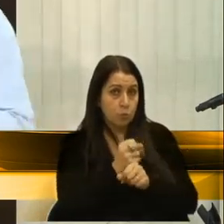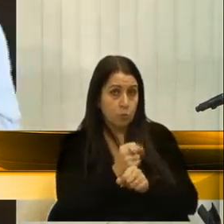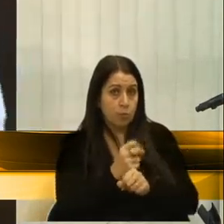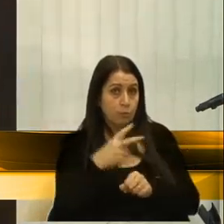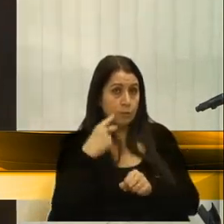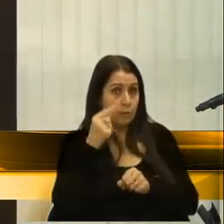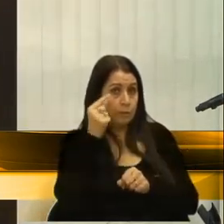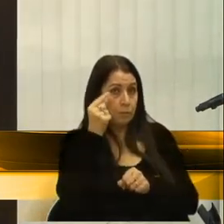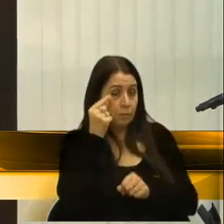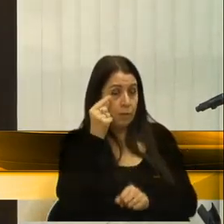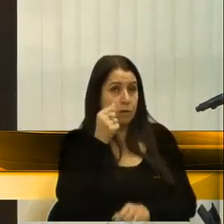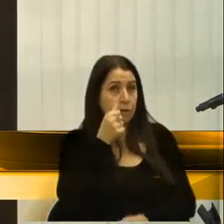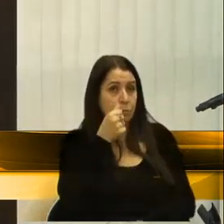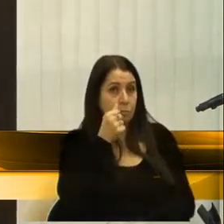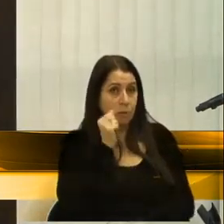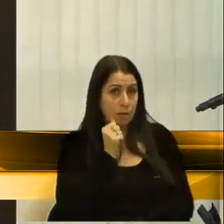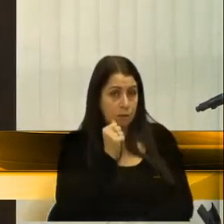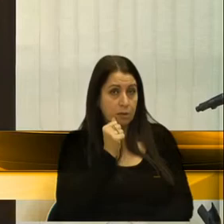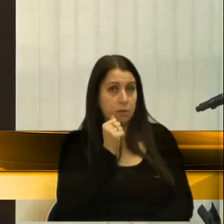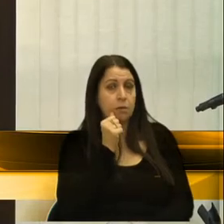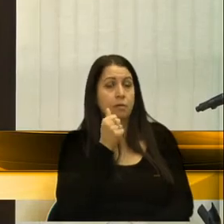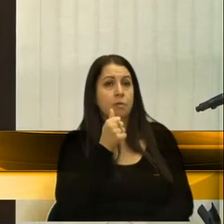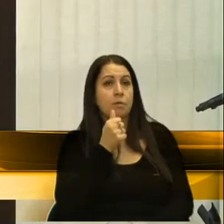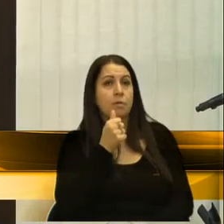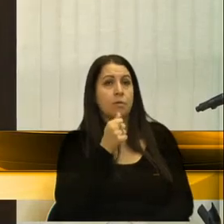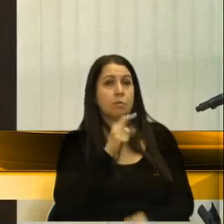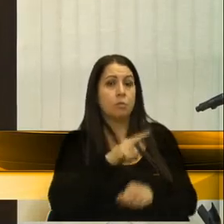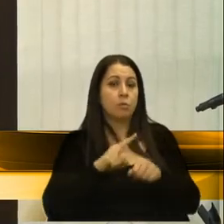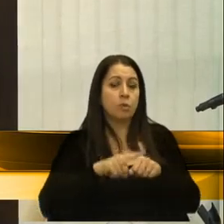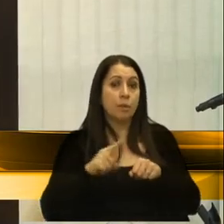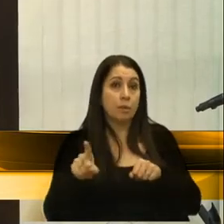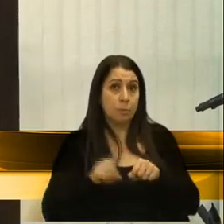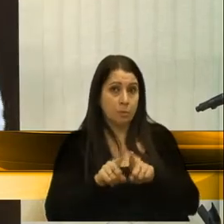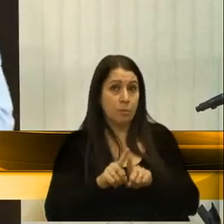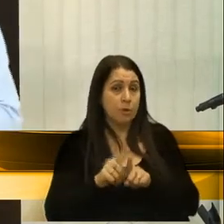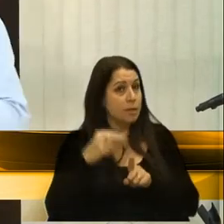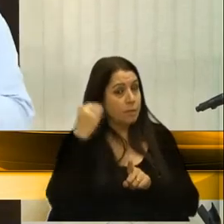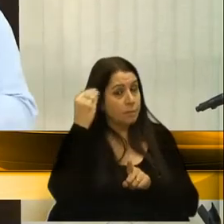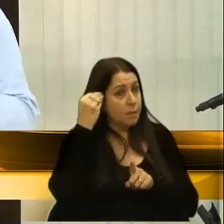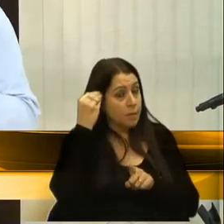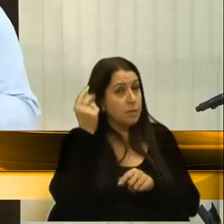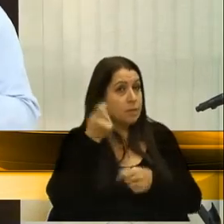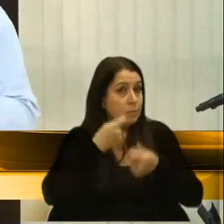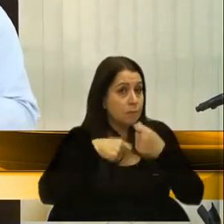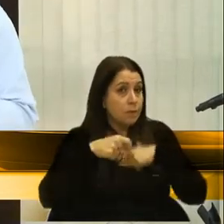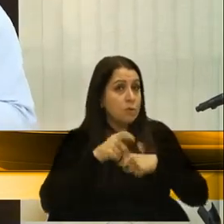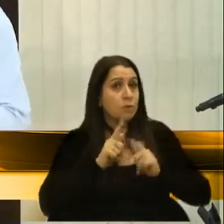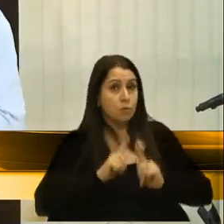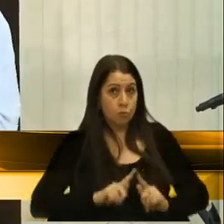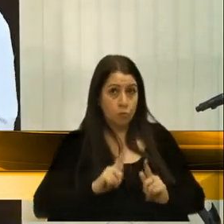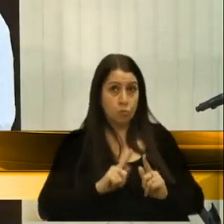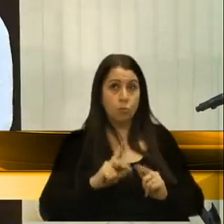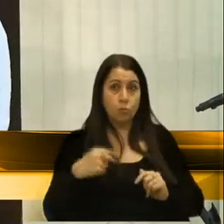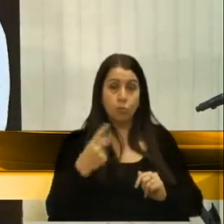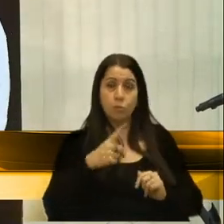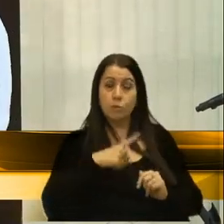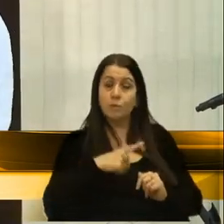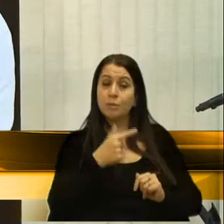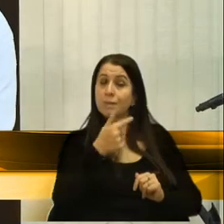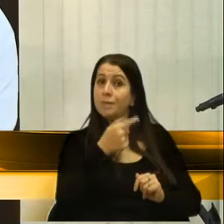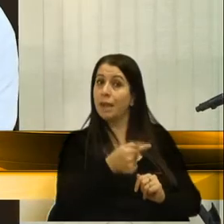Périco, a vereadora Paula, que foram presidentes por um curto período, mas que já têm essa experiência administrativa de gestão, nós temos aqui